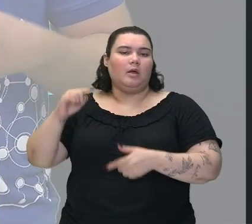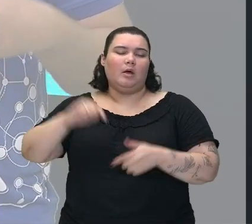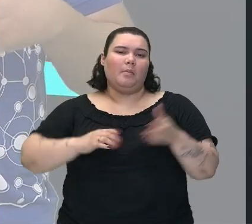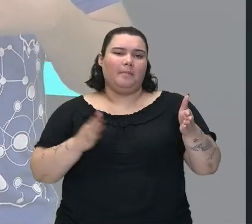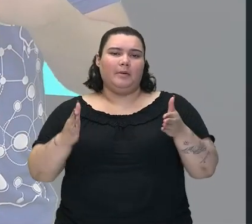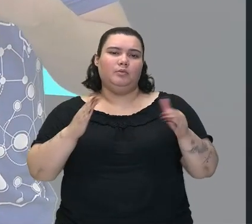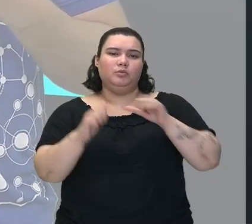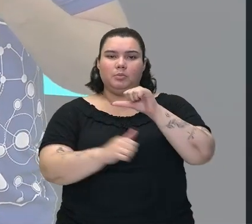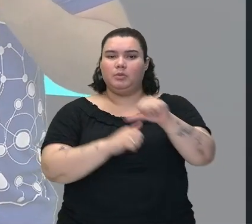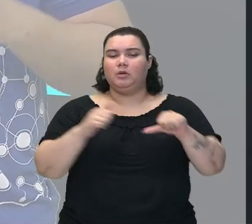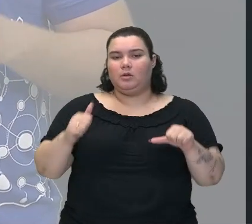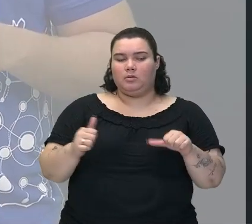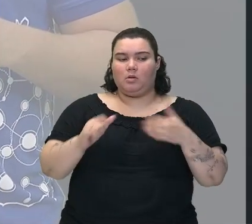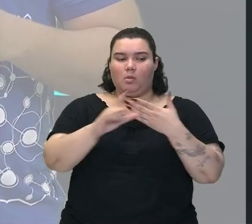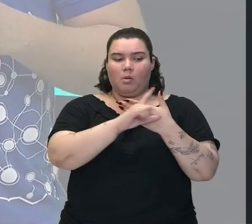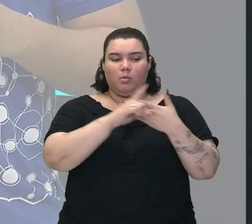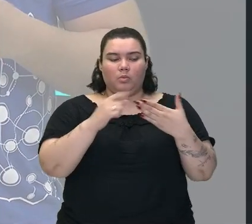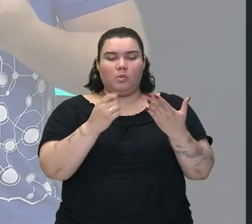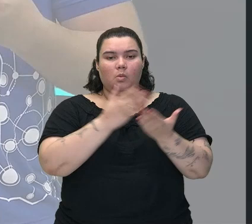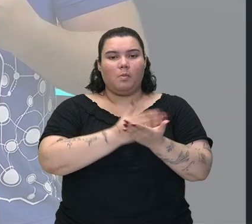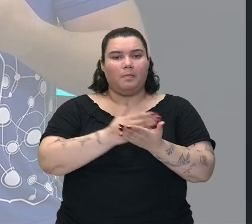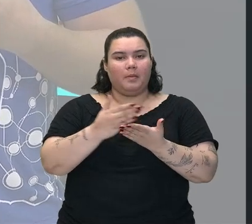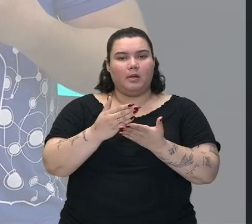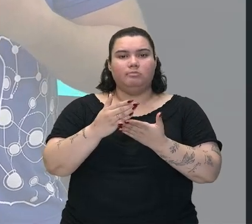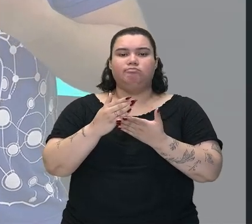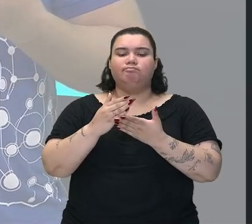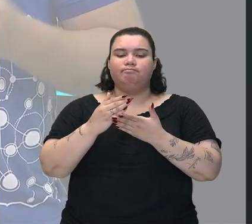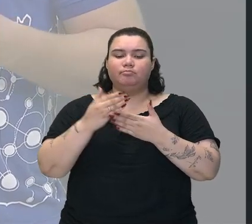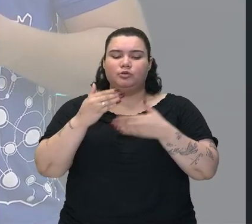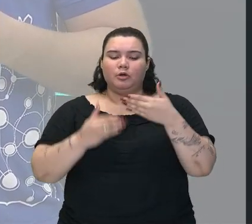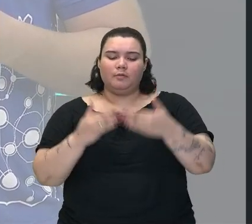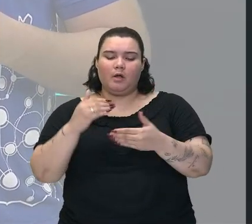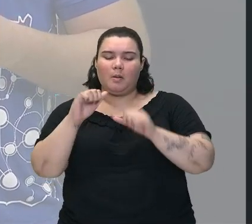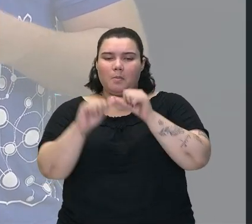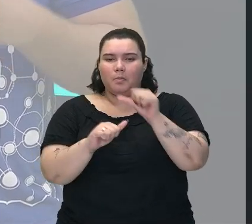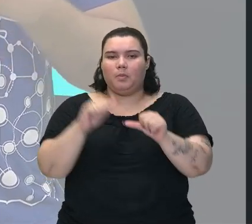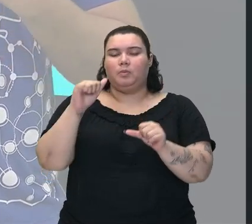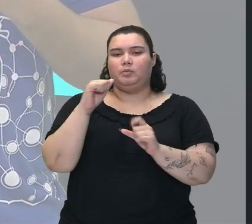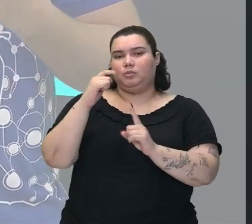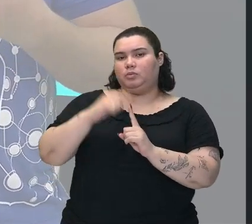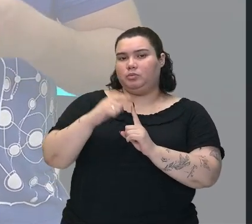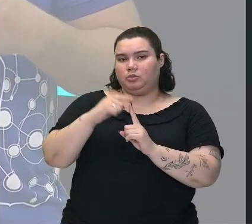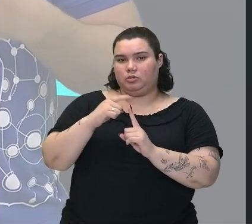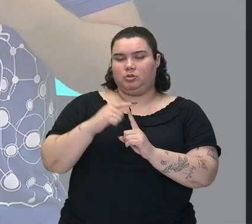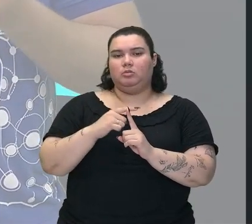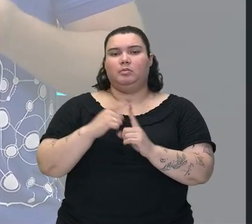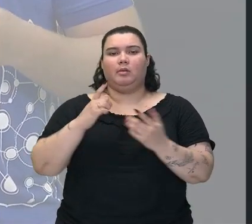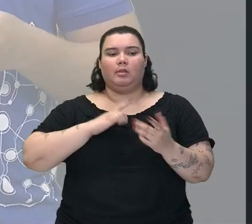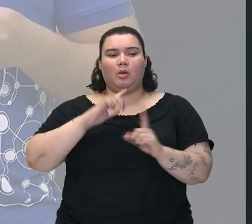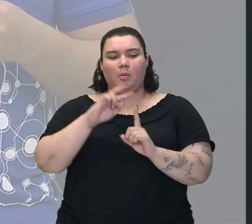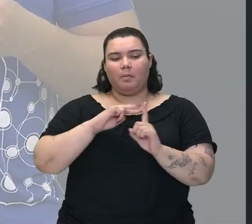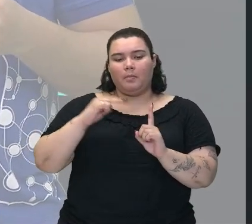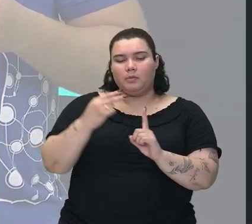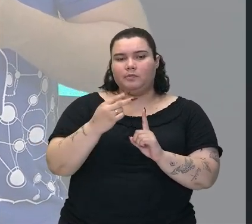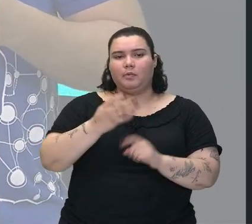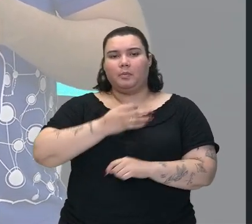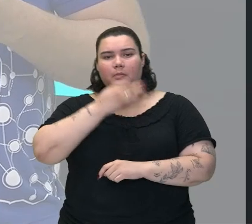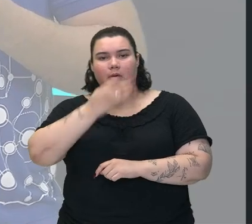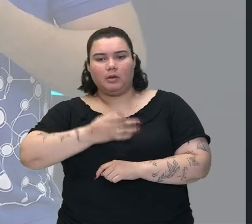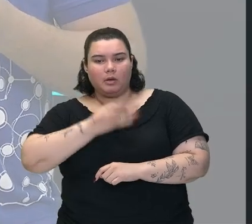momento em que os nossos autores estão começando a mudar a forma de ver o mundo, de expressar a arte, e isso